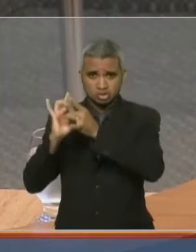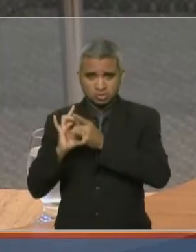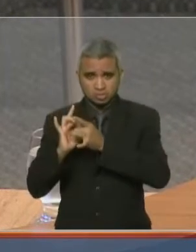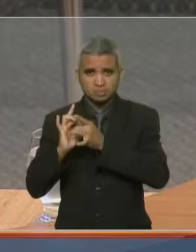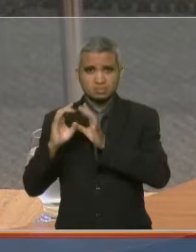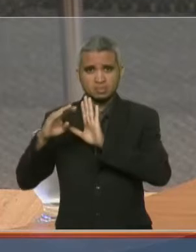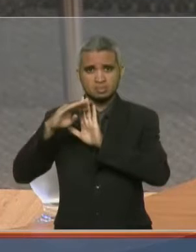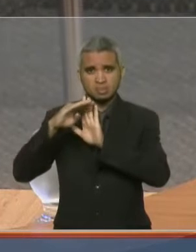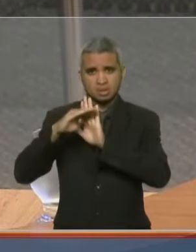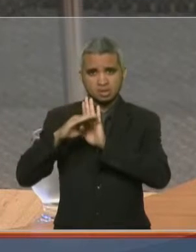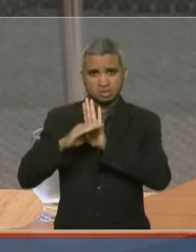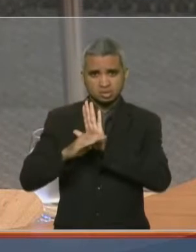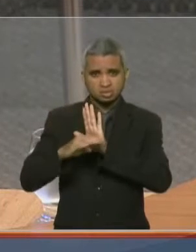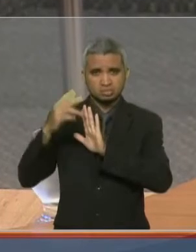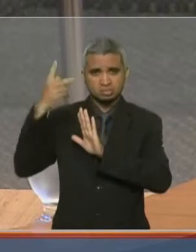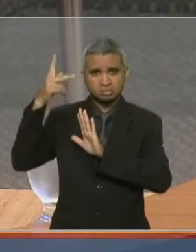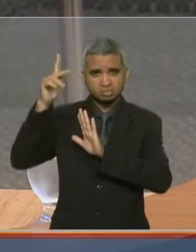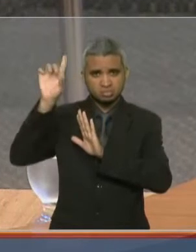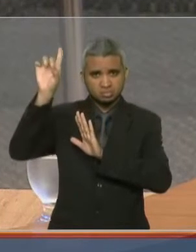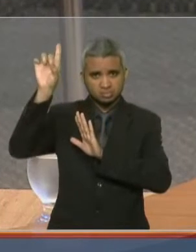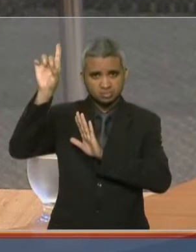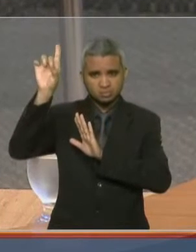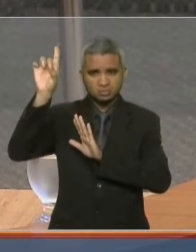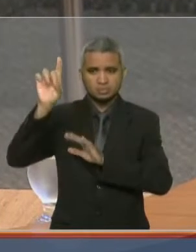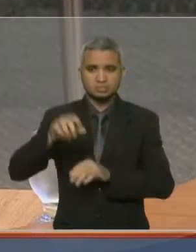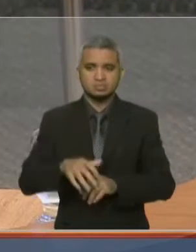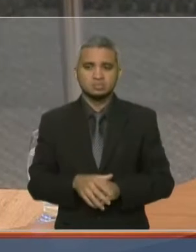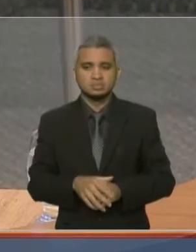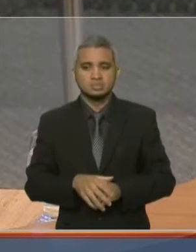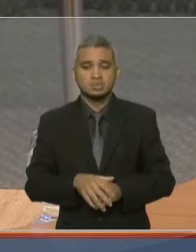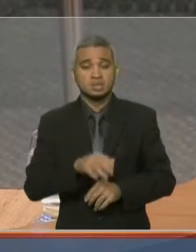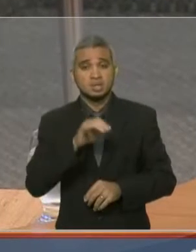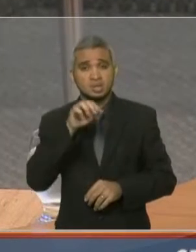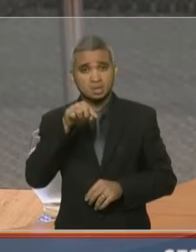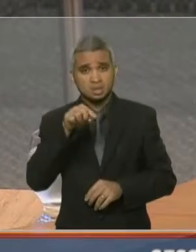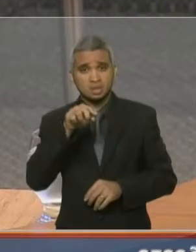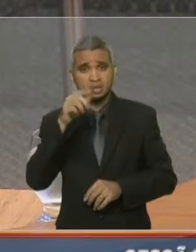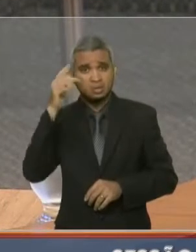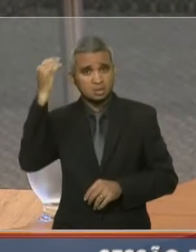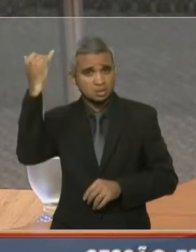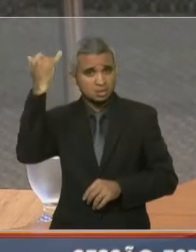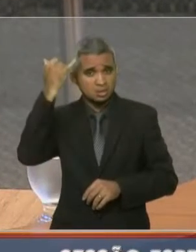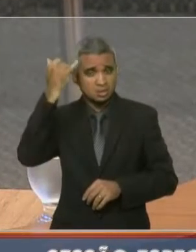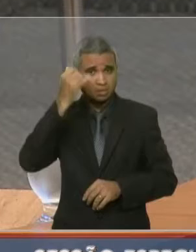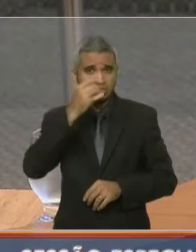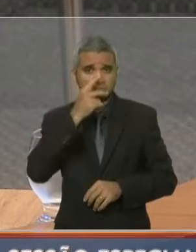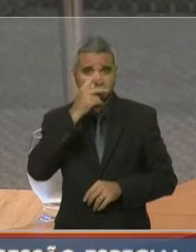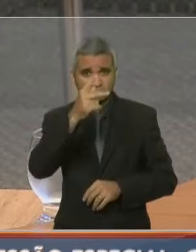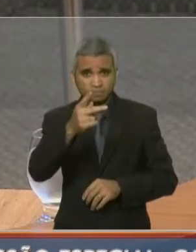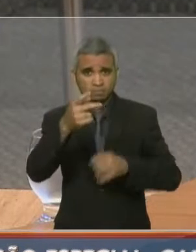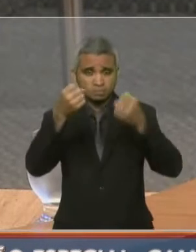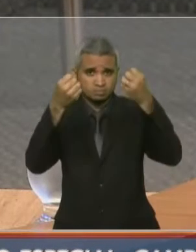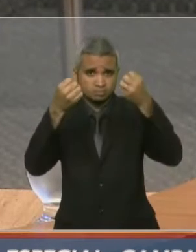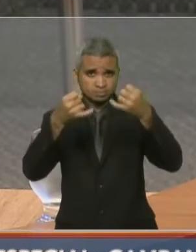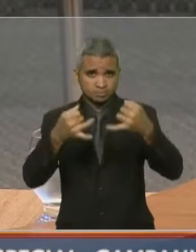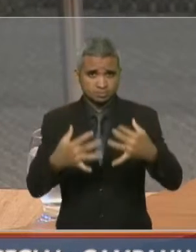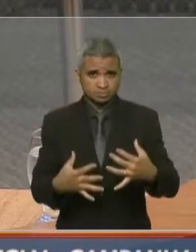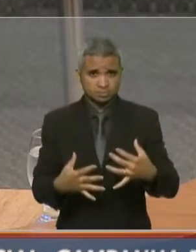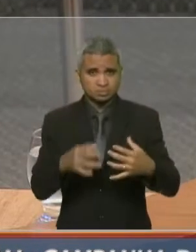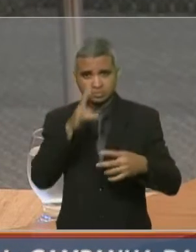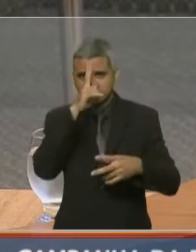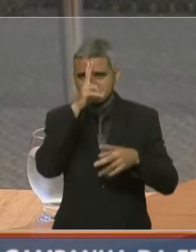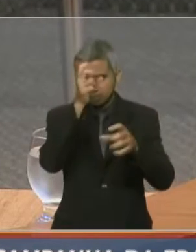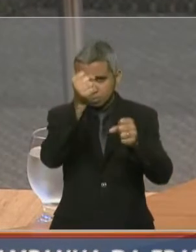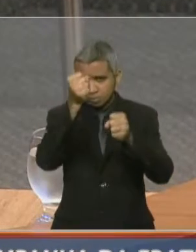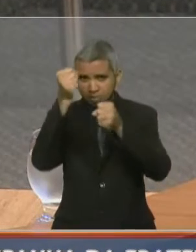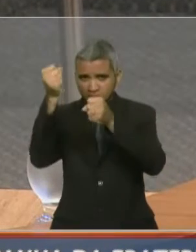planejou o nosso Deus. E o profeta proclama a transcendência e o poder envolvente de Deus, condenando